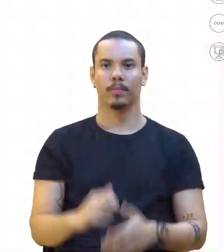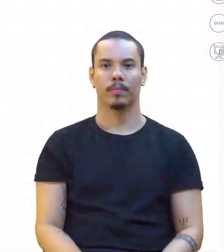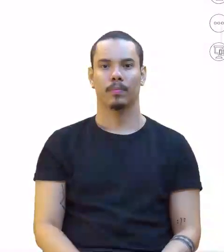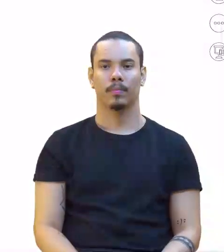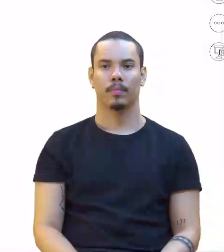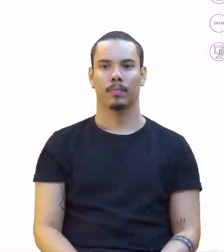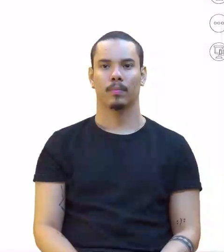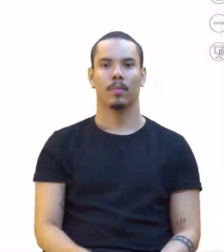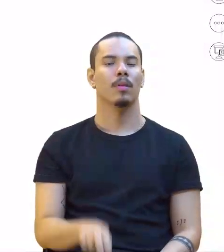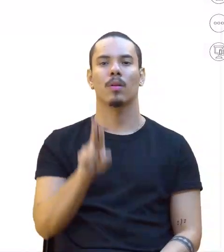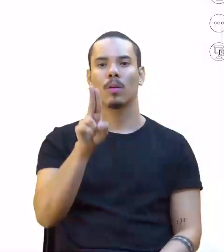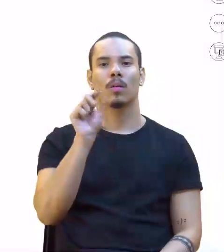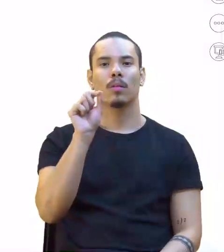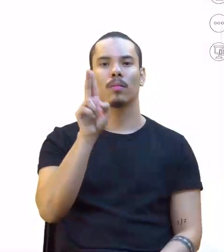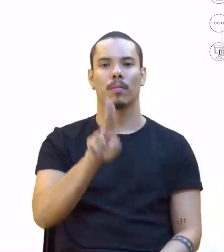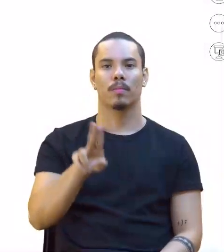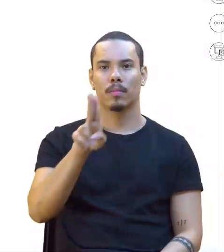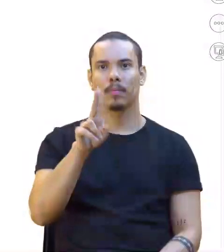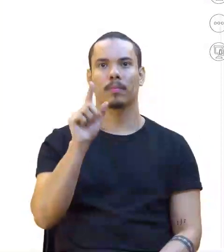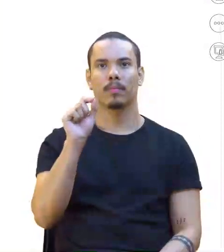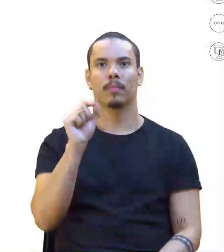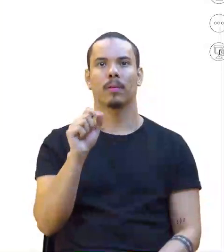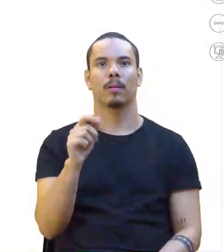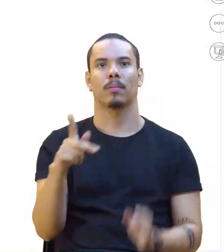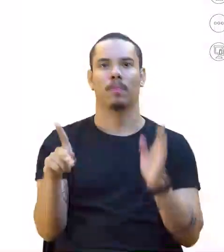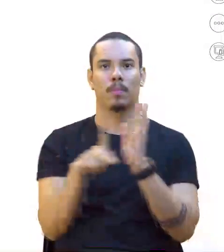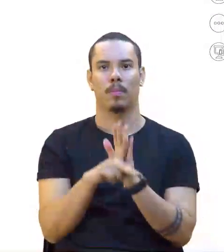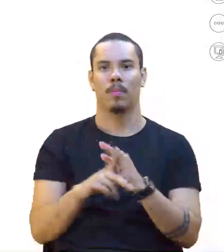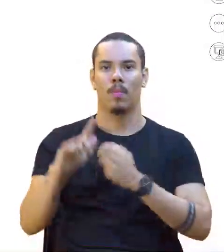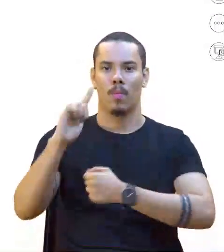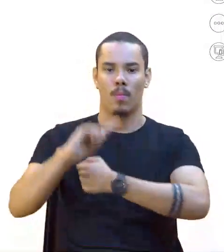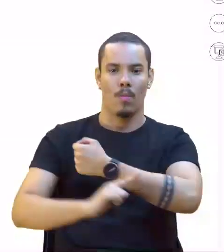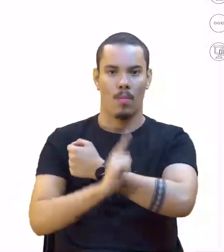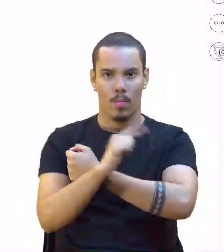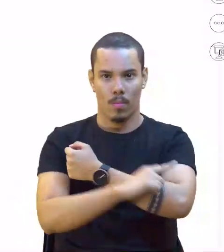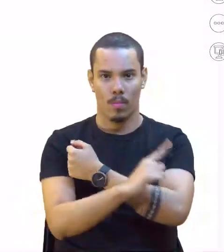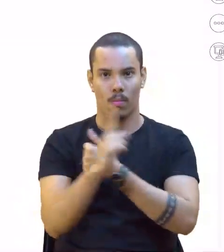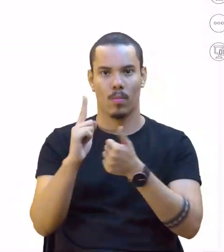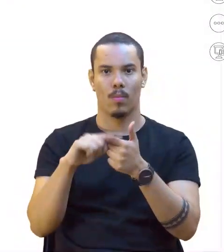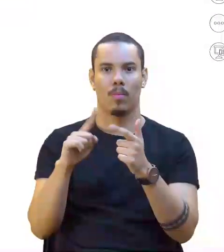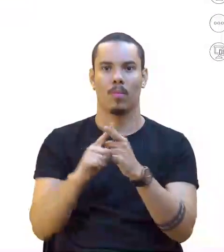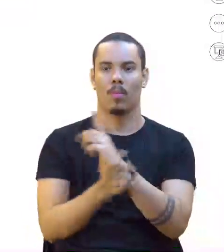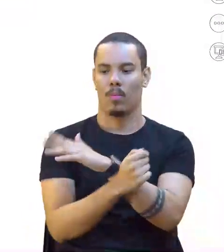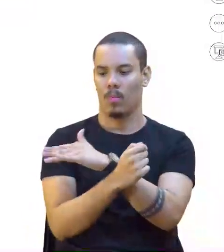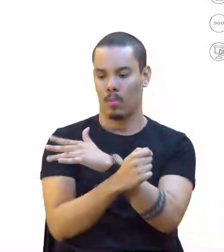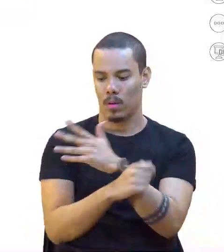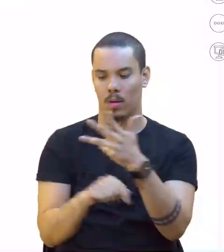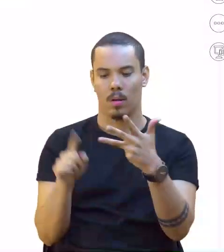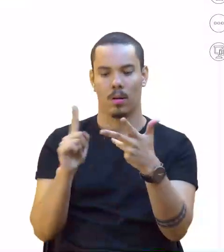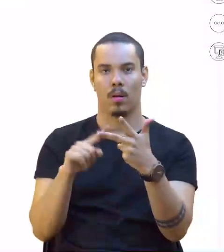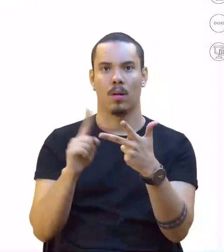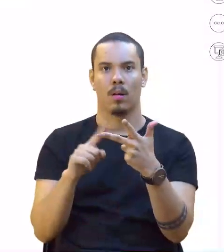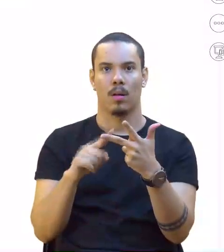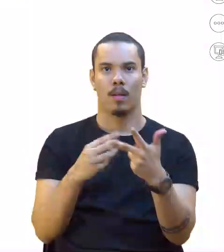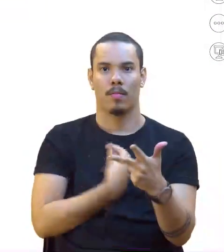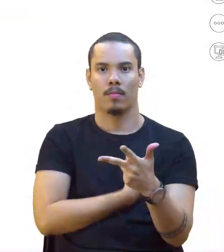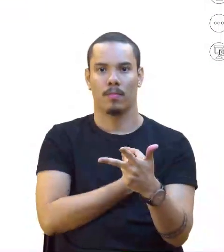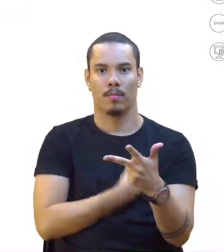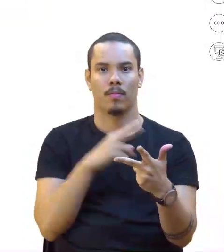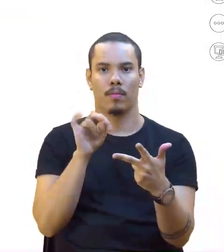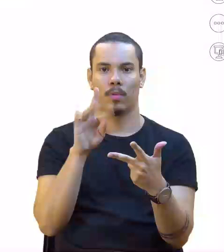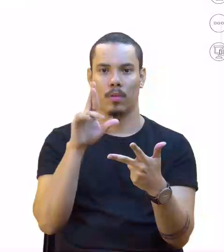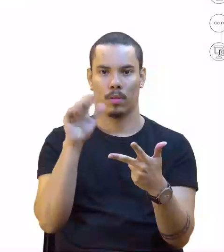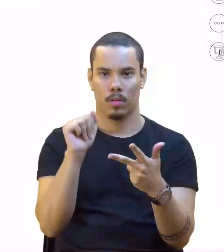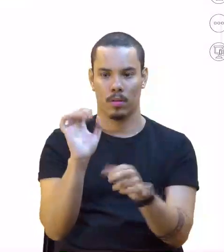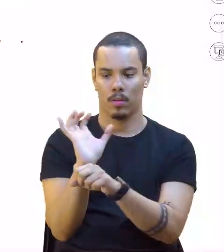São típicas da região as seguintes lendas: o boto cor-de-rosa, a iara, Vitória Régia, a lenda da mandioca, o irapuru. As